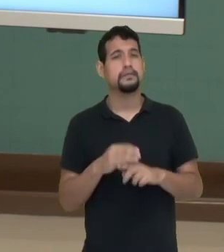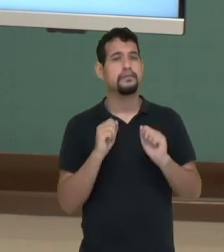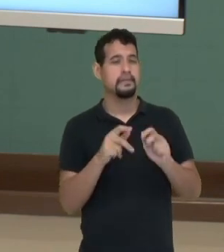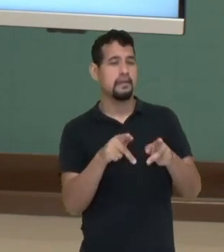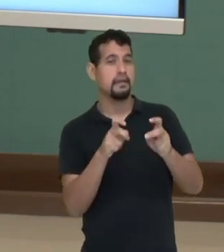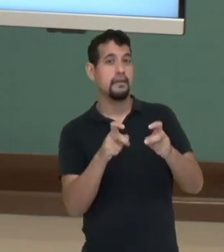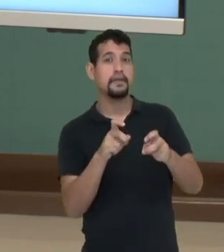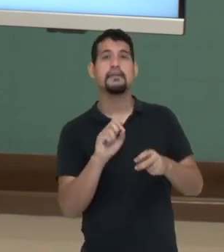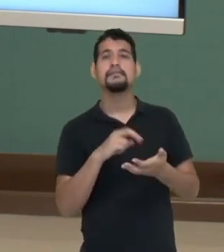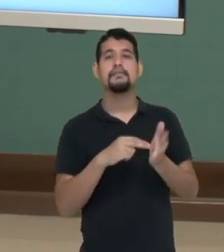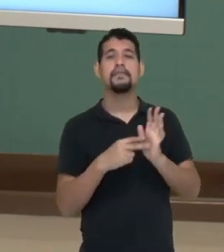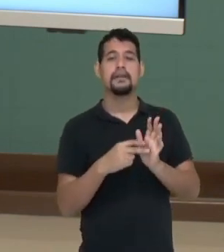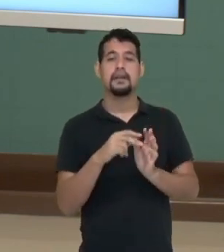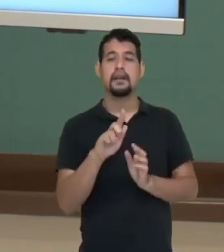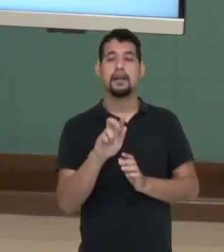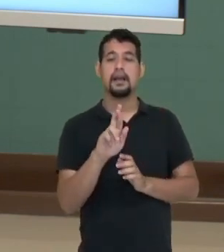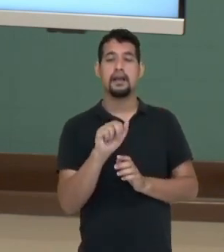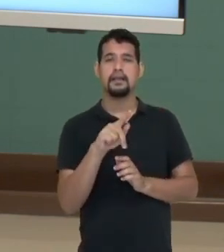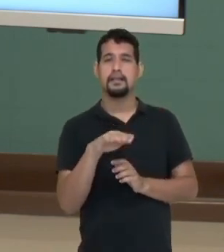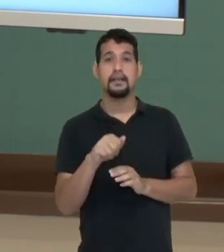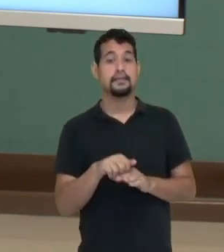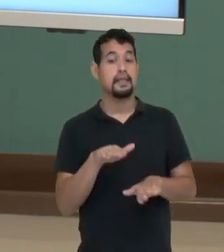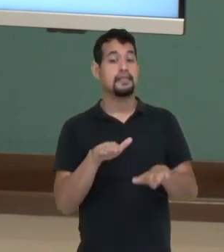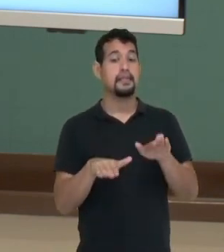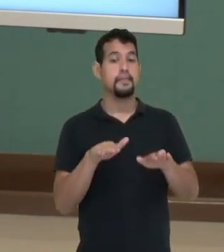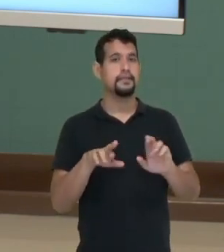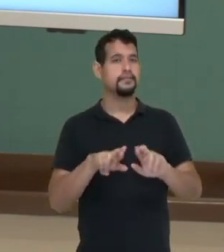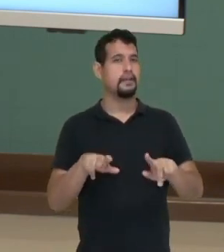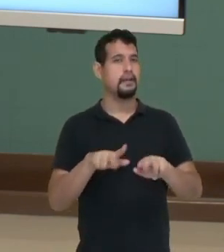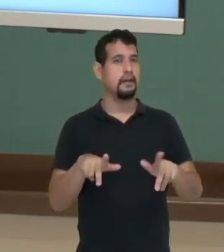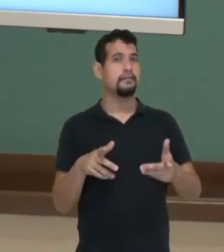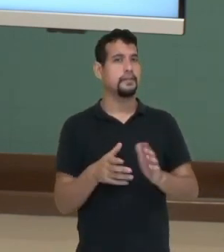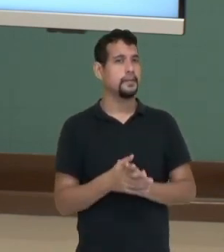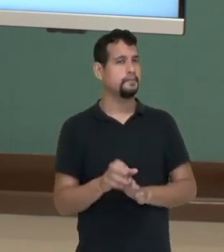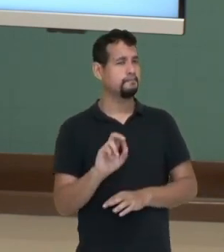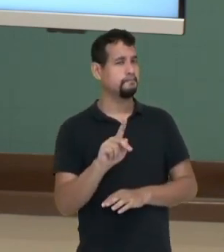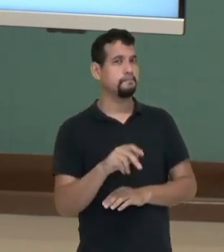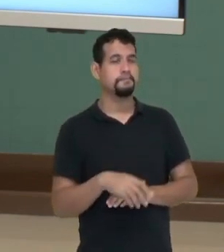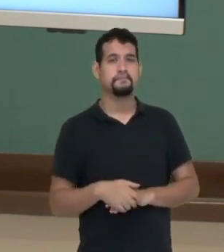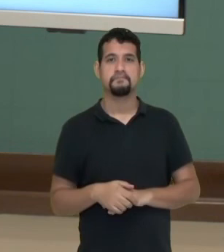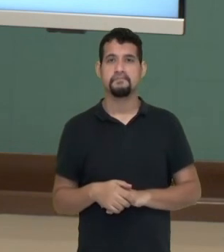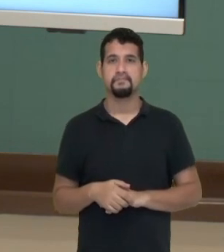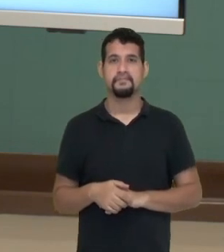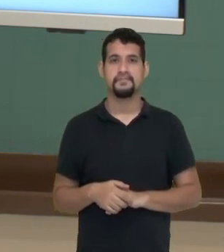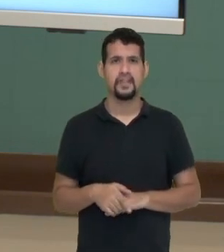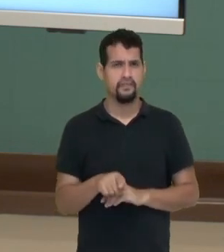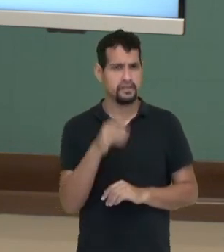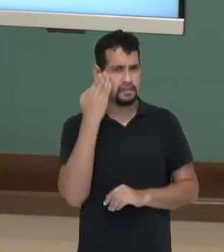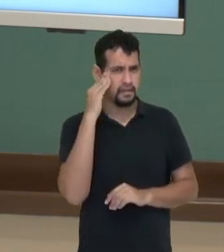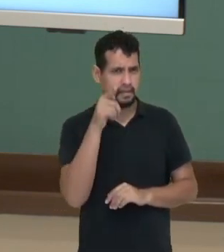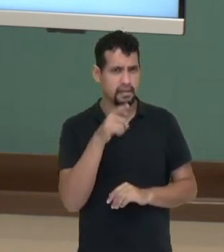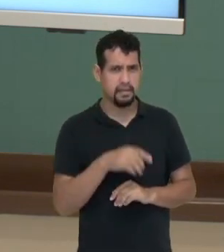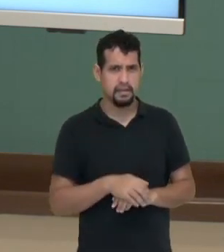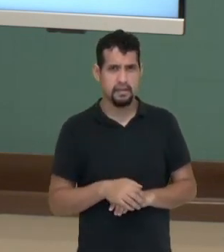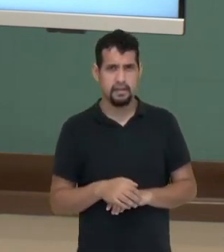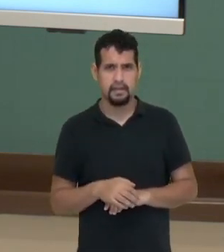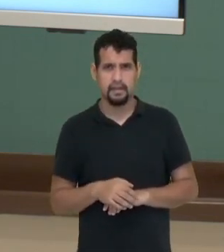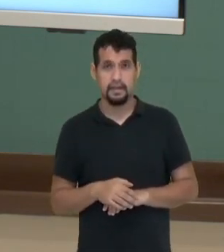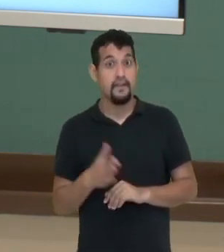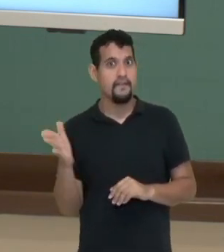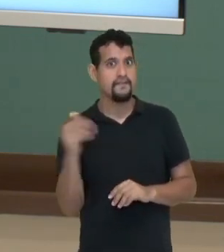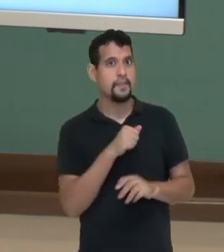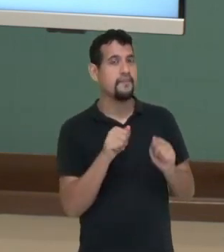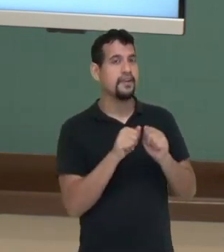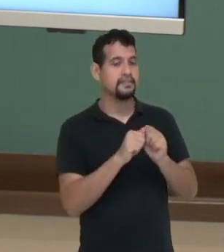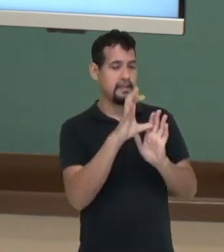que uma grandeza depende da outra, ok? Deu para entender? Olha lá, ó. Bora fazer